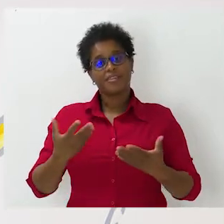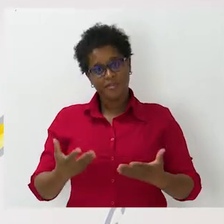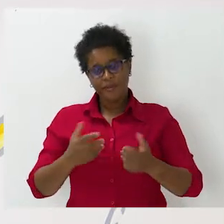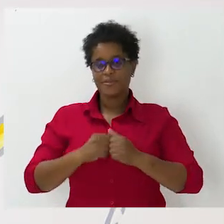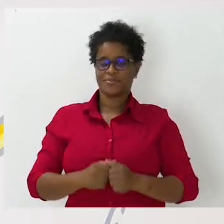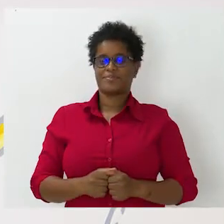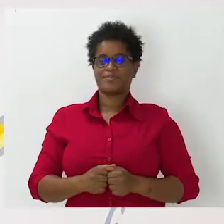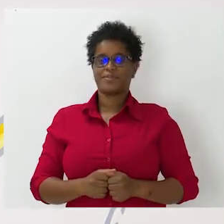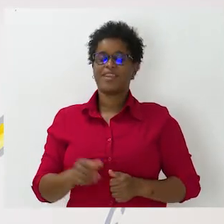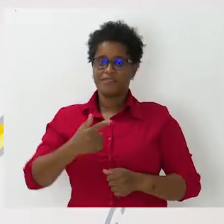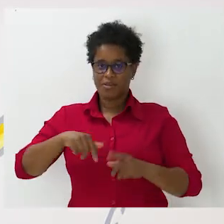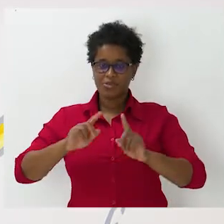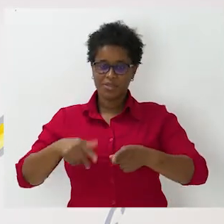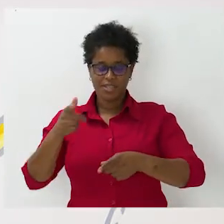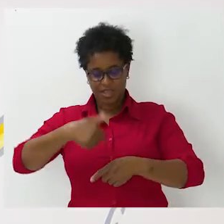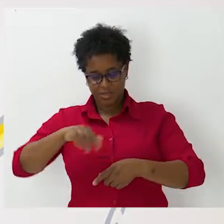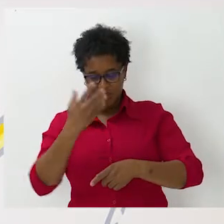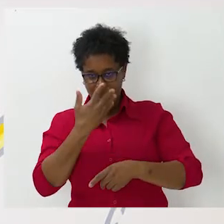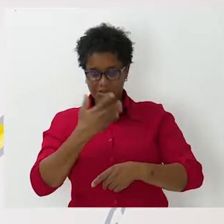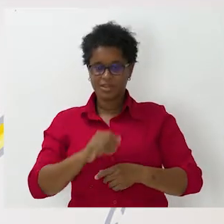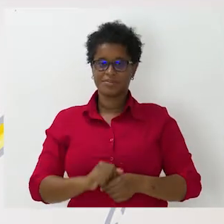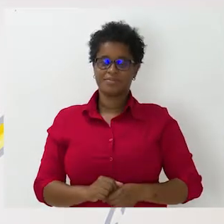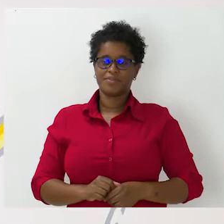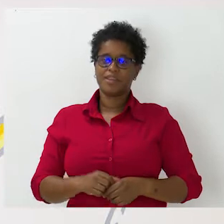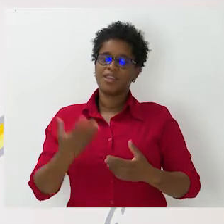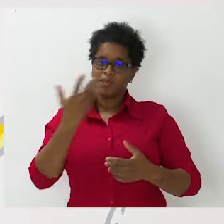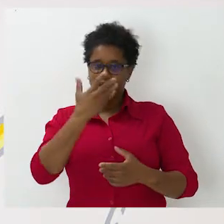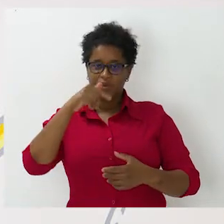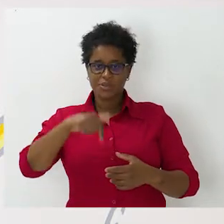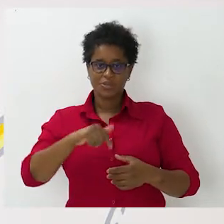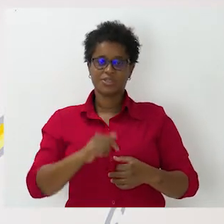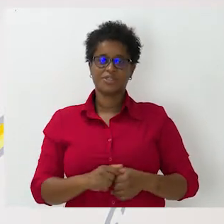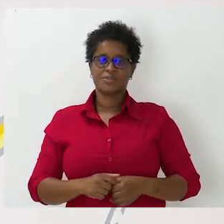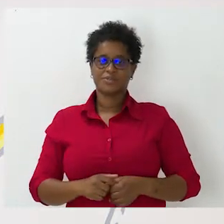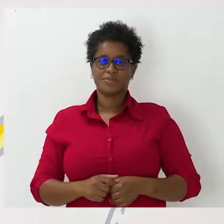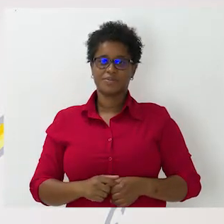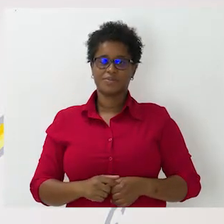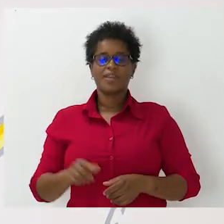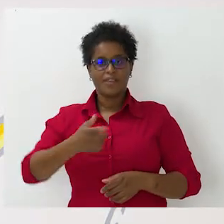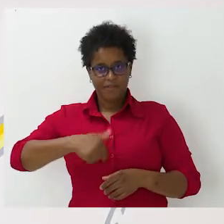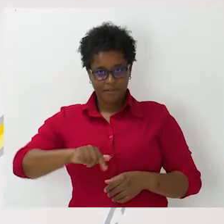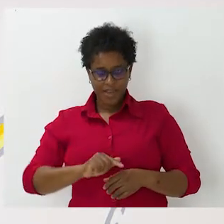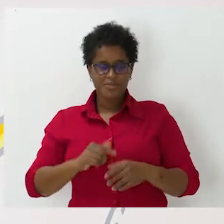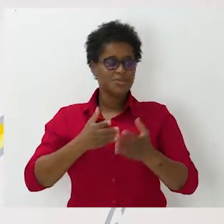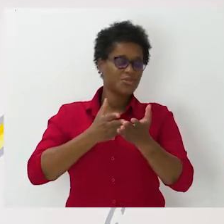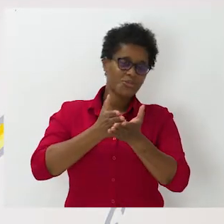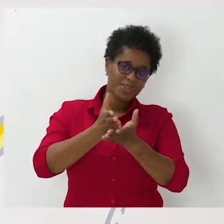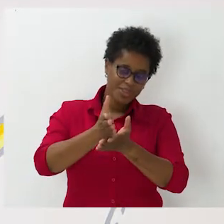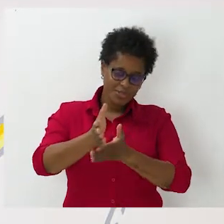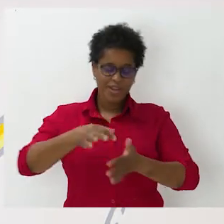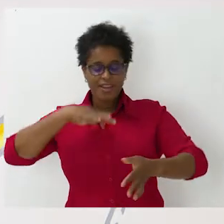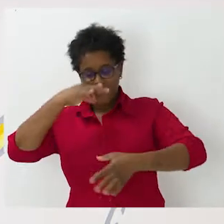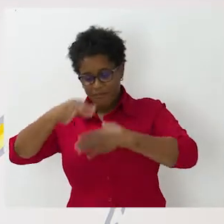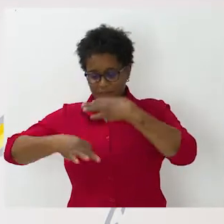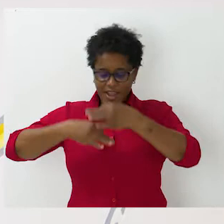portanto, vamos começar a nossa aula. E para a aula de hoje, vamos continuando a falar